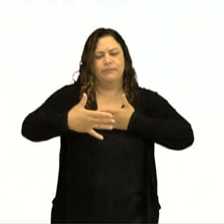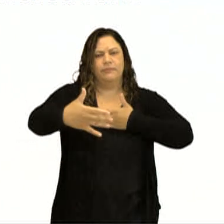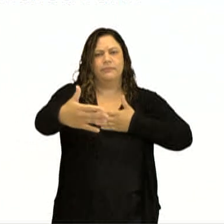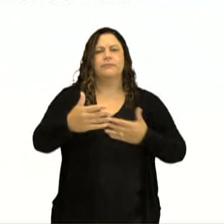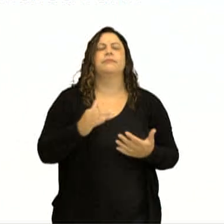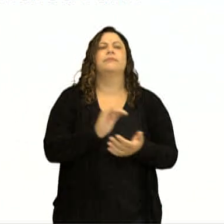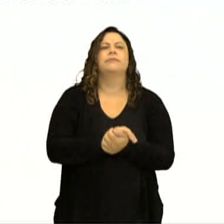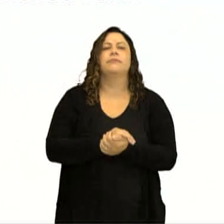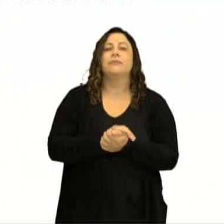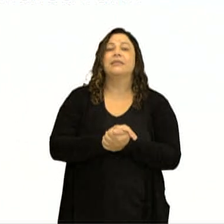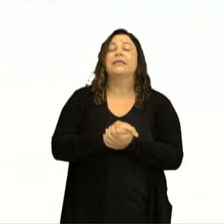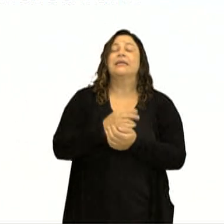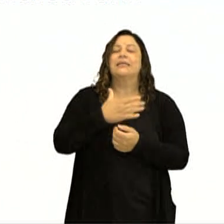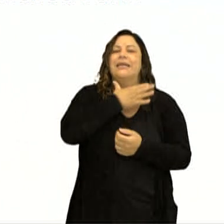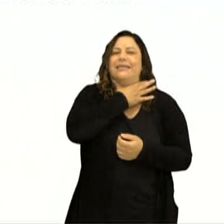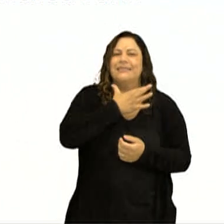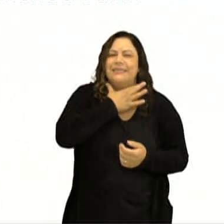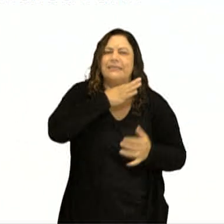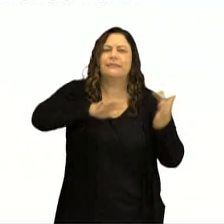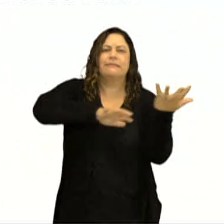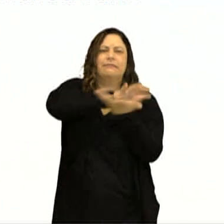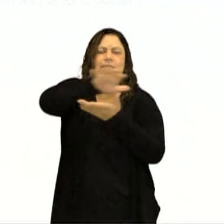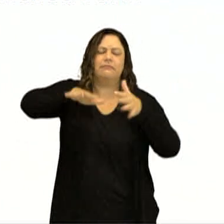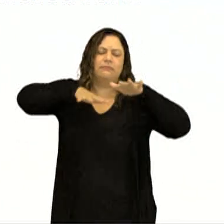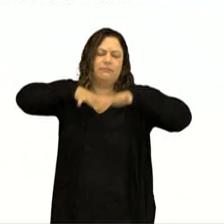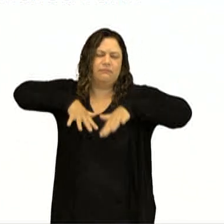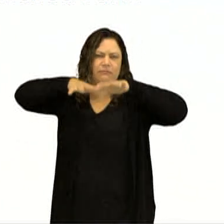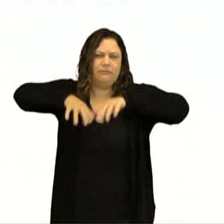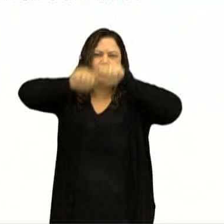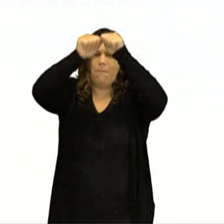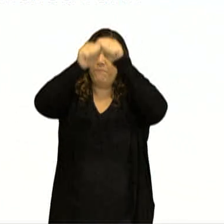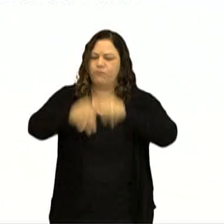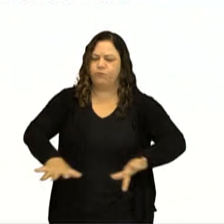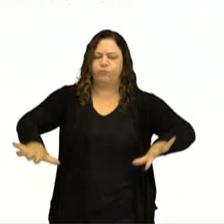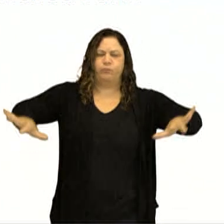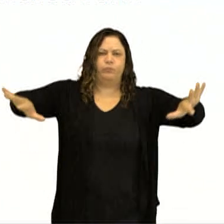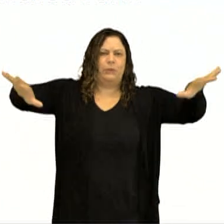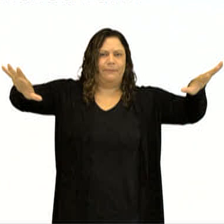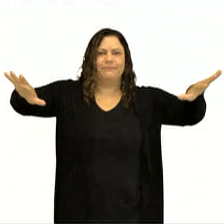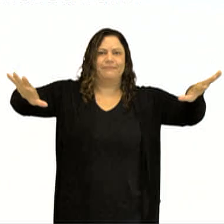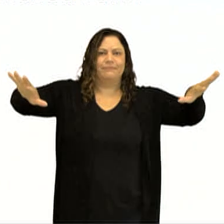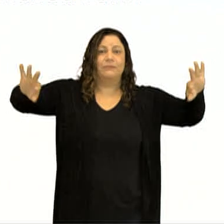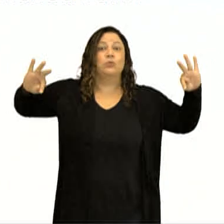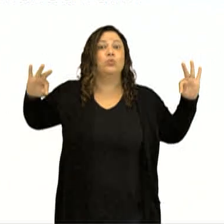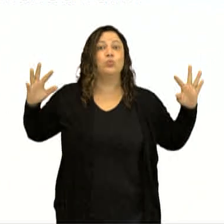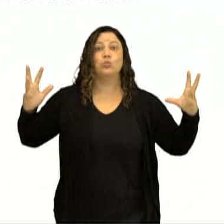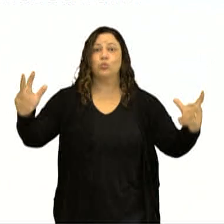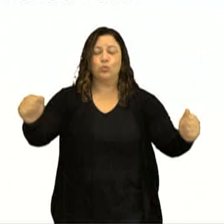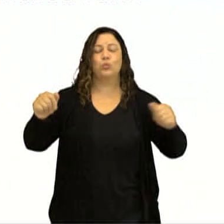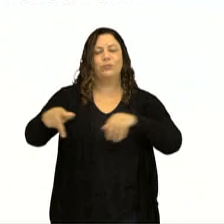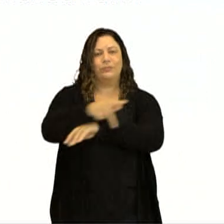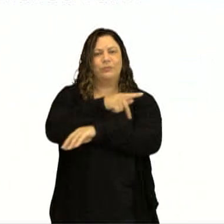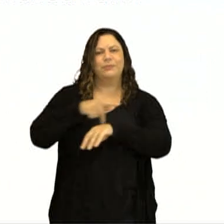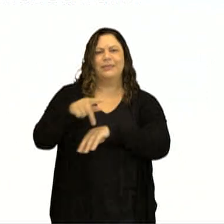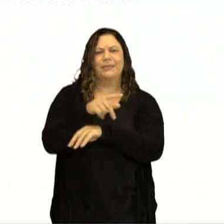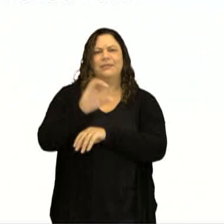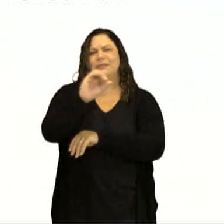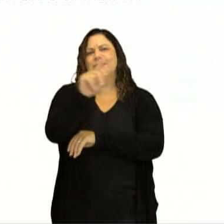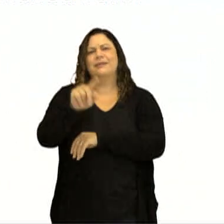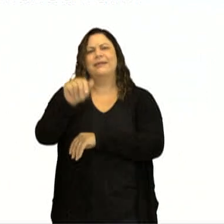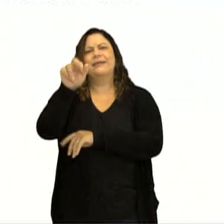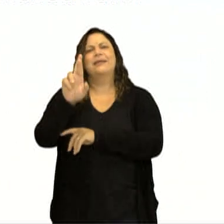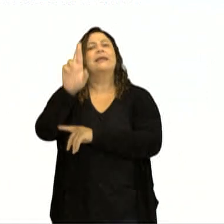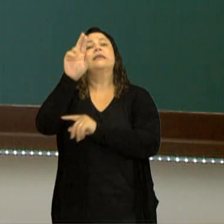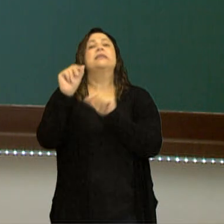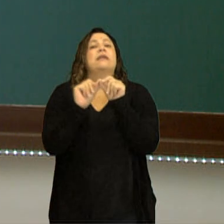nessas greves e protestos que vão ocorrer e vão se espalhar por toda a Rússia, o que é que o czar fazia? Ao invés